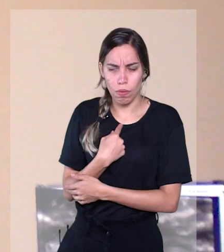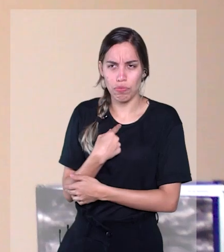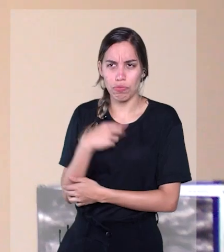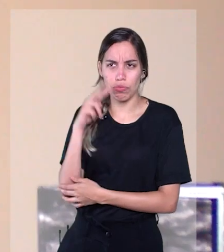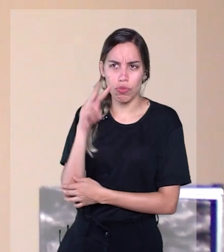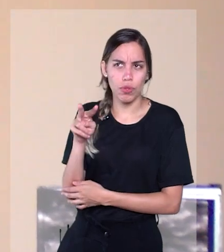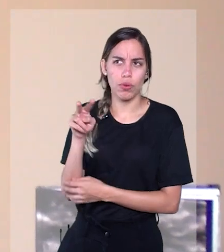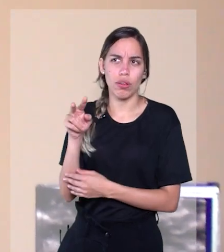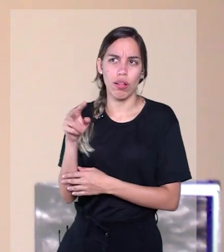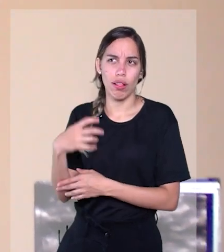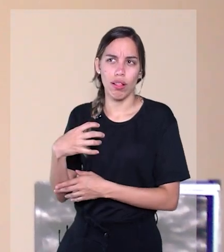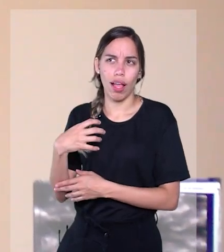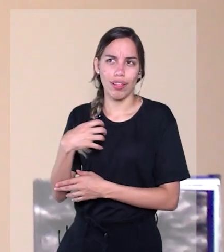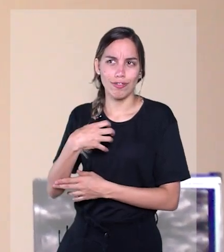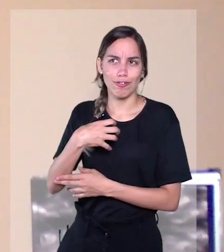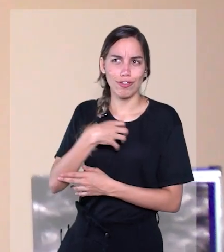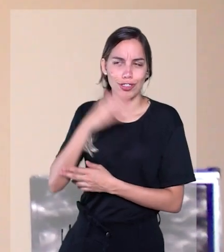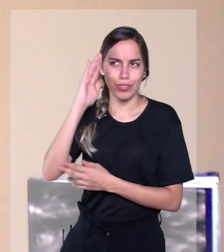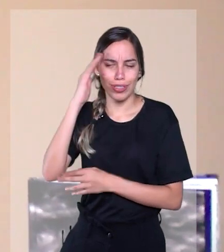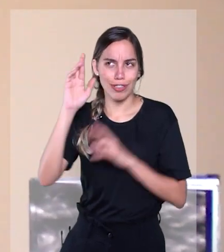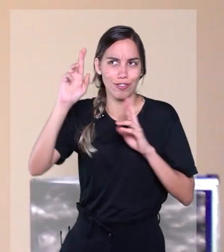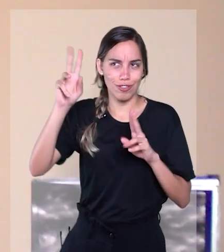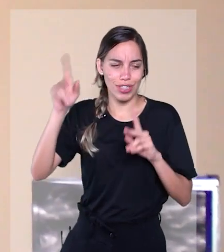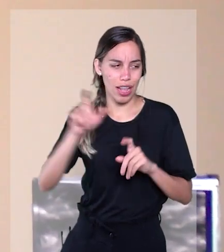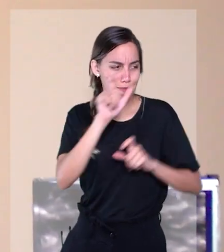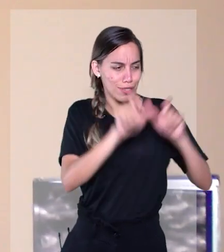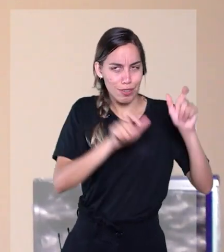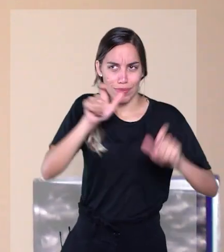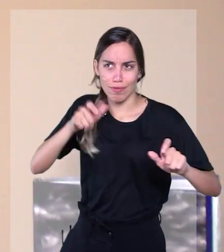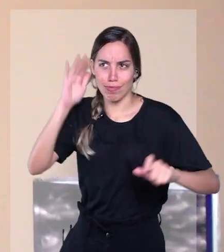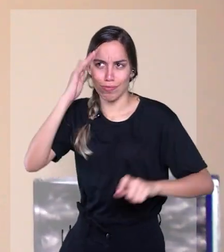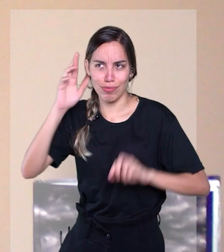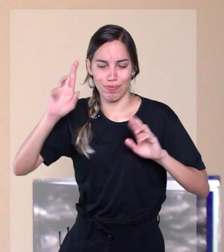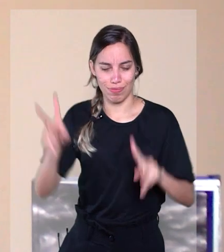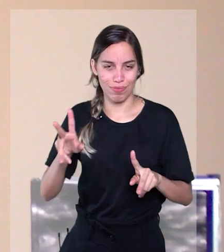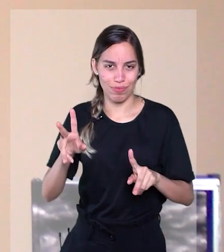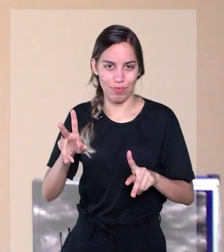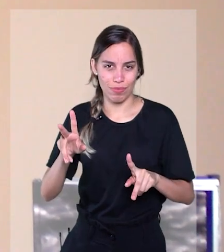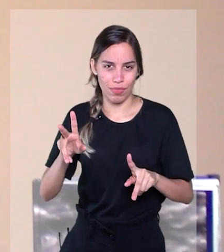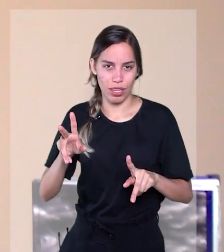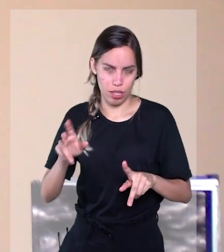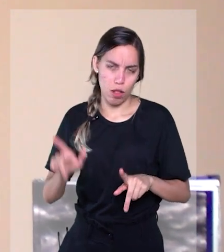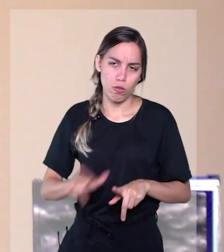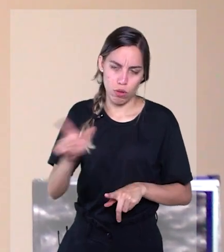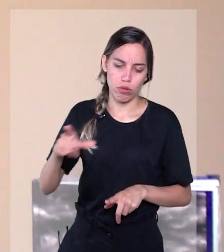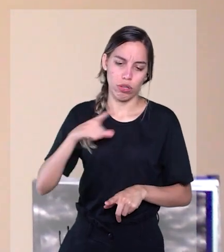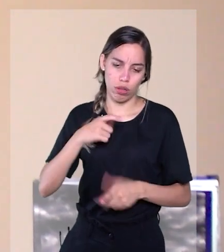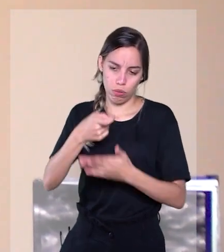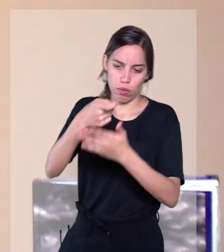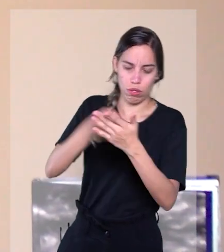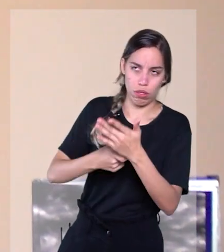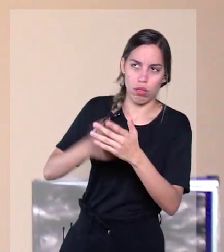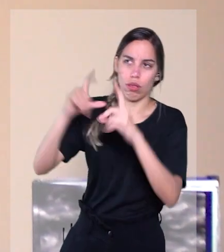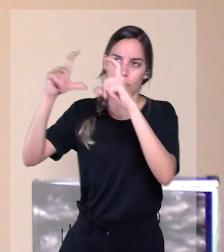inúmeras possibilidades de interpretação, cada um vai fazer a sua, né? Claro que há um elo essencial, mas a